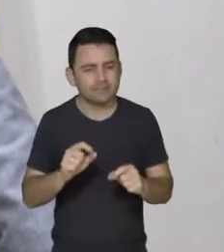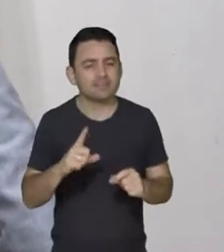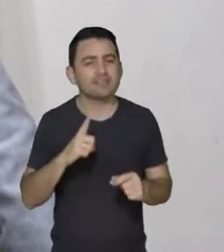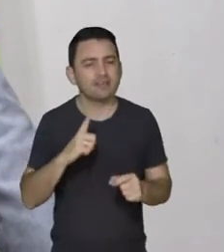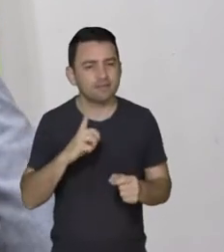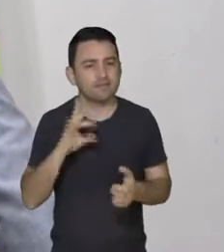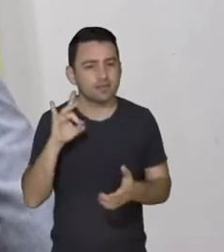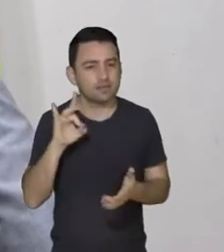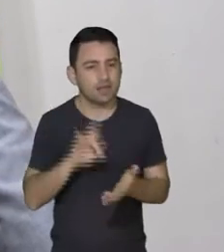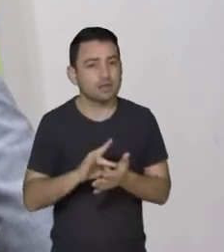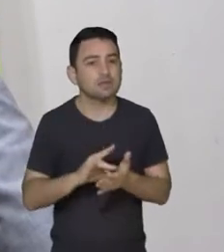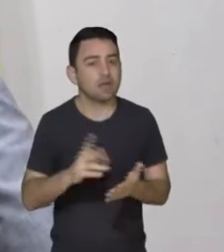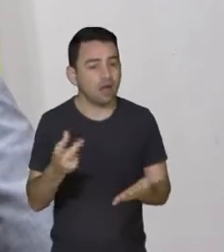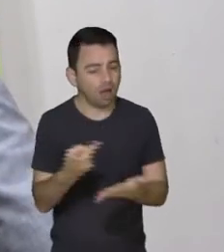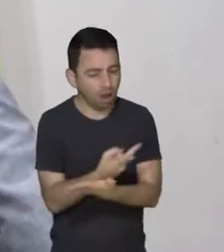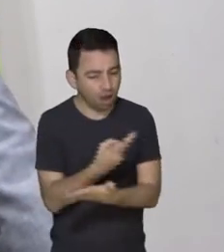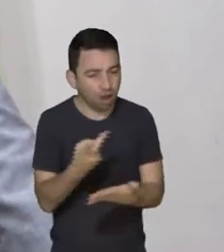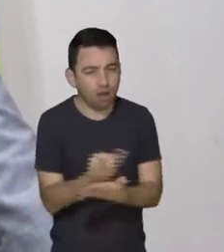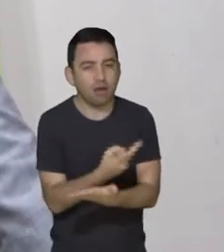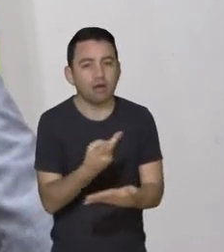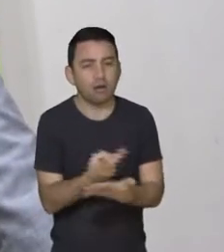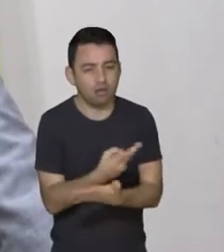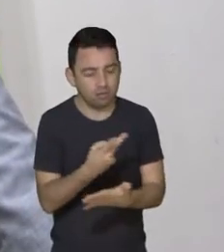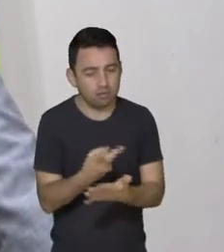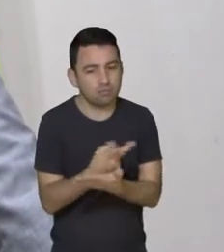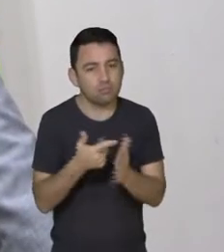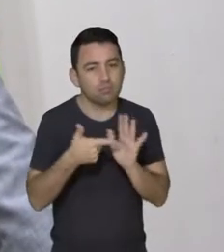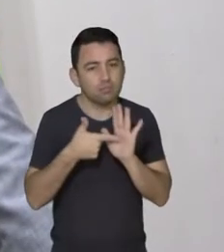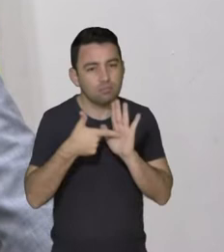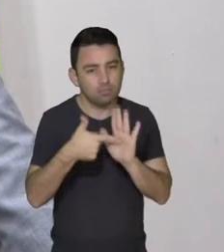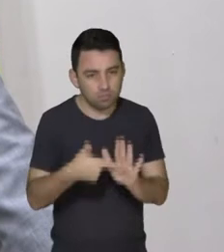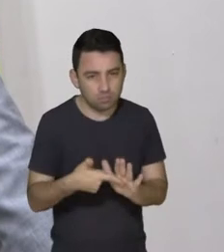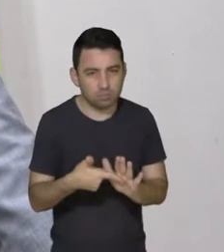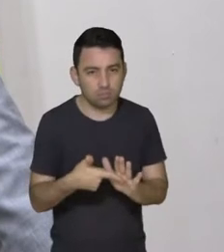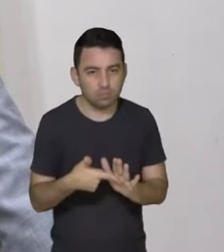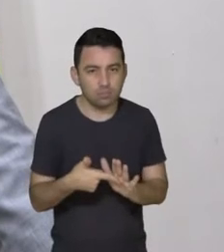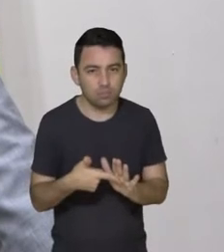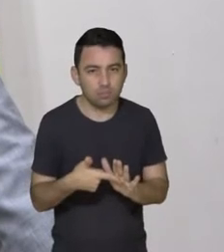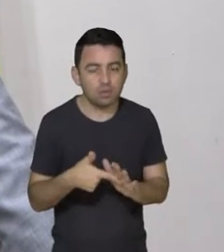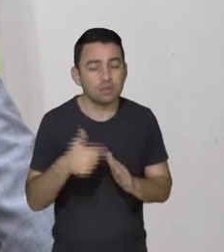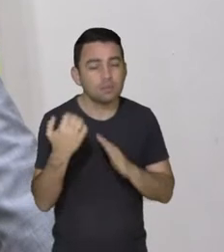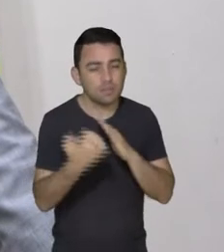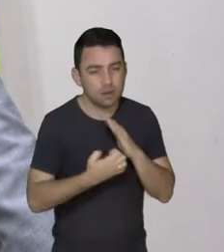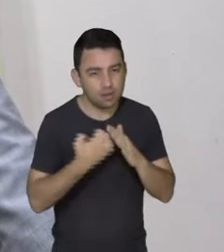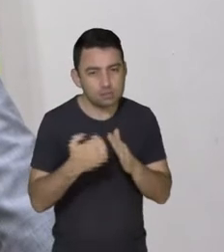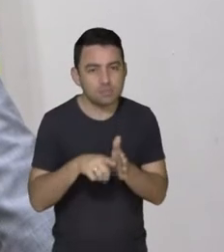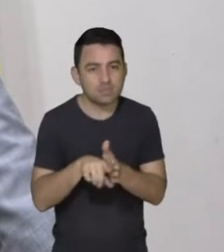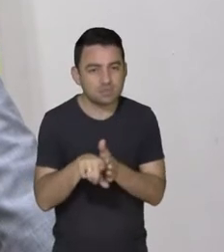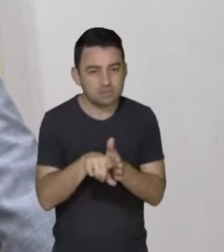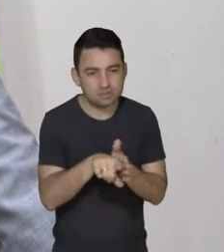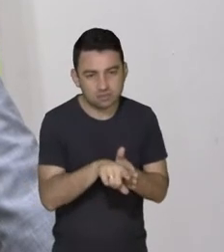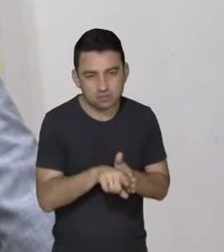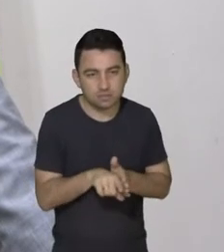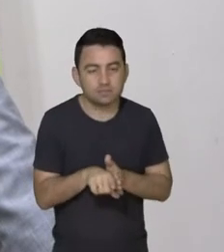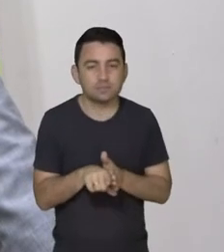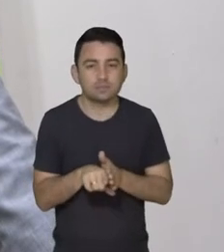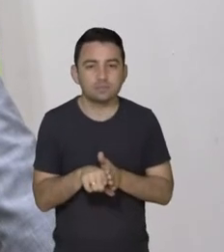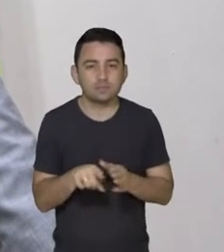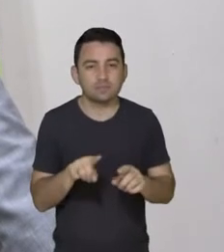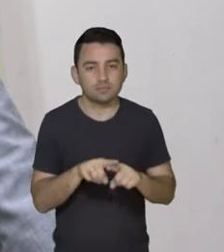um erro gritante das das empresas de pesquisa que faz essa pesquisa